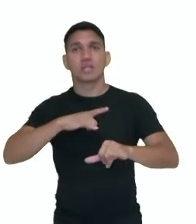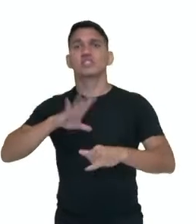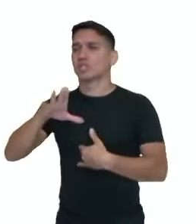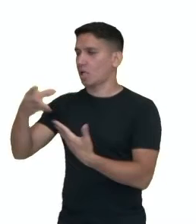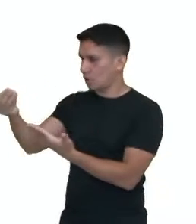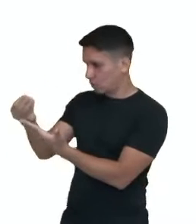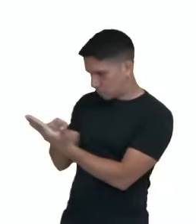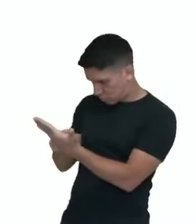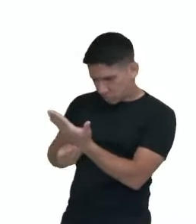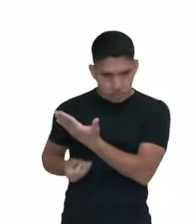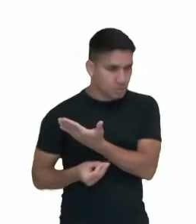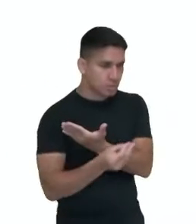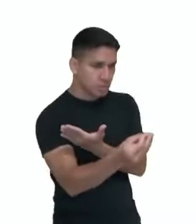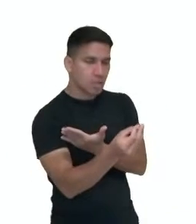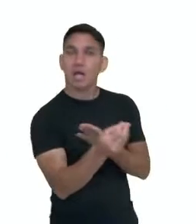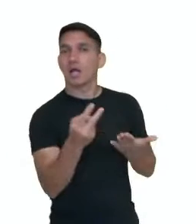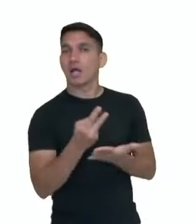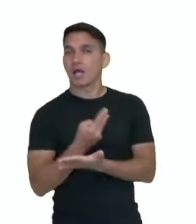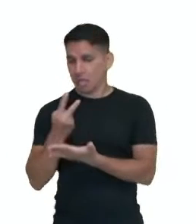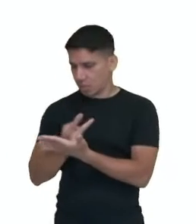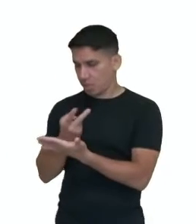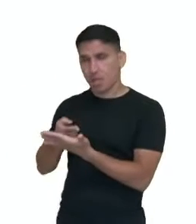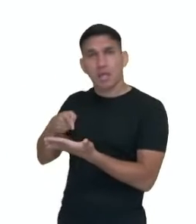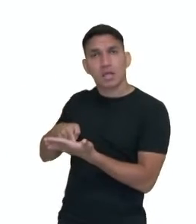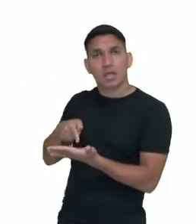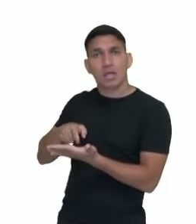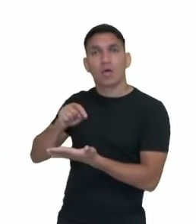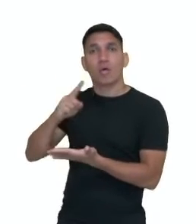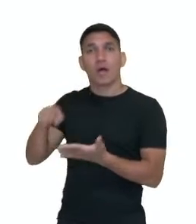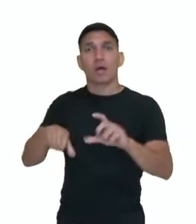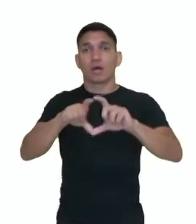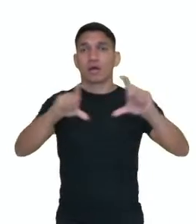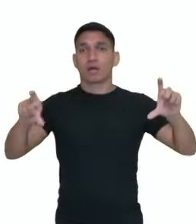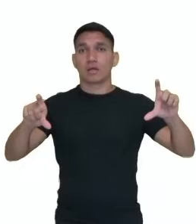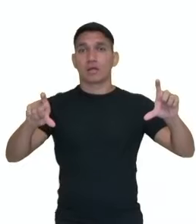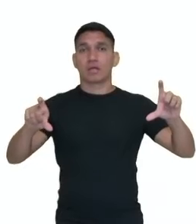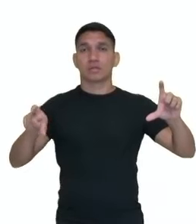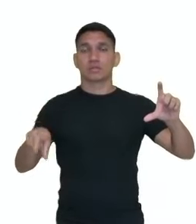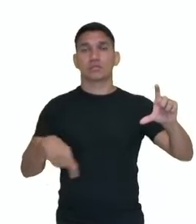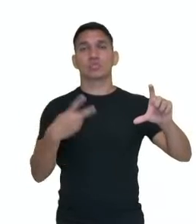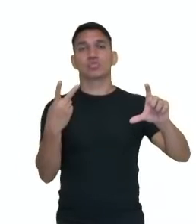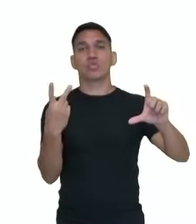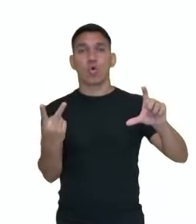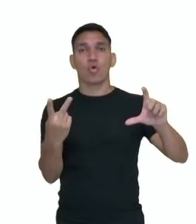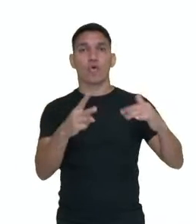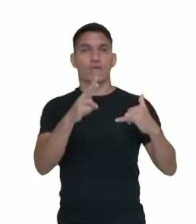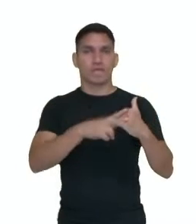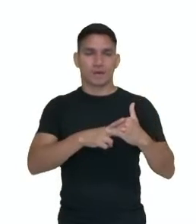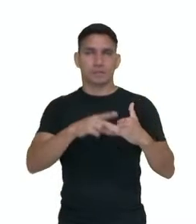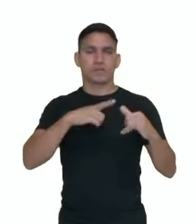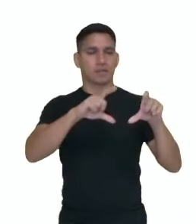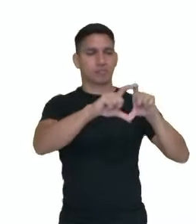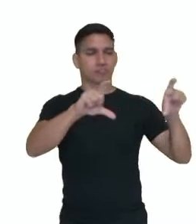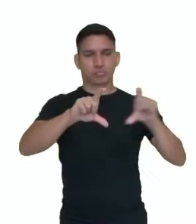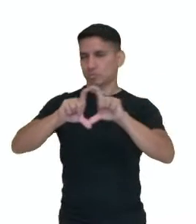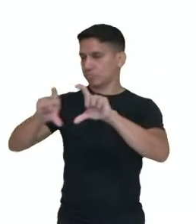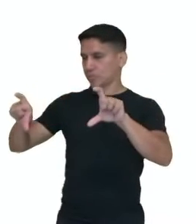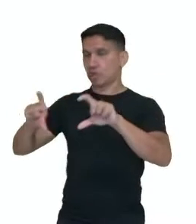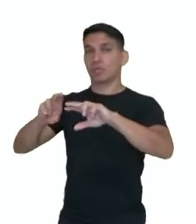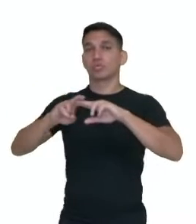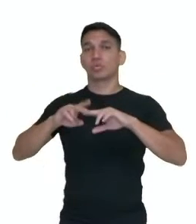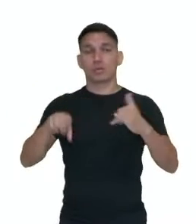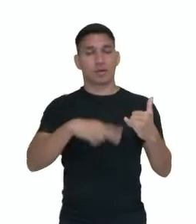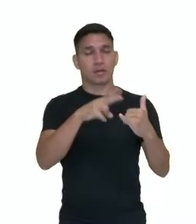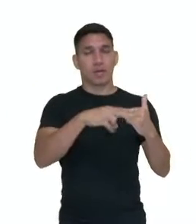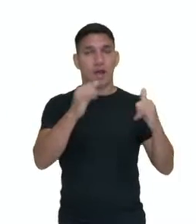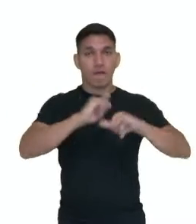os relatos de irregularidades. É um período composto, pois apresenta dois verbos, duas orações, através do informou e